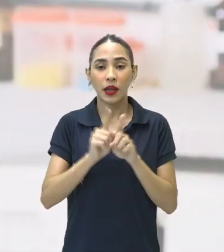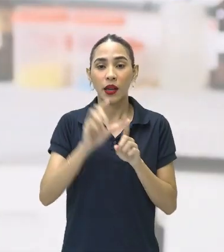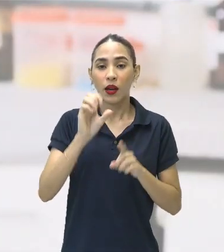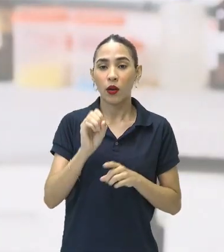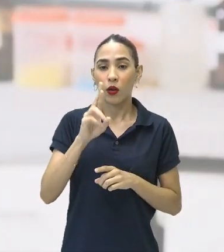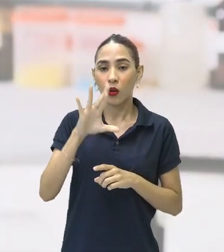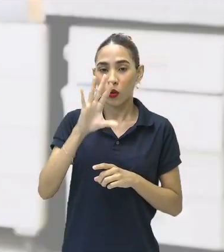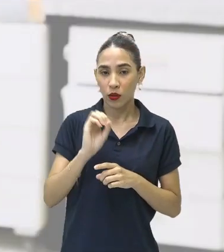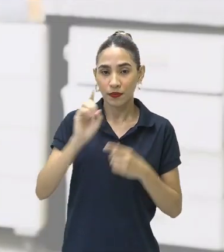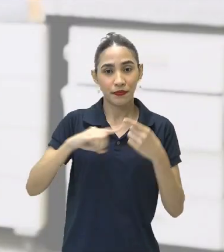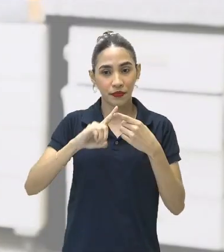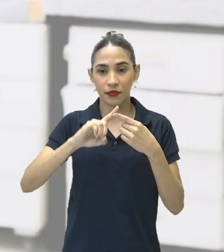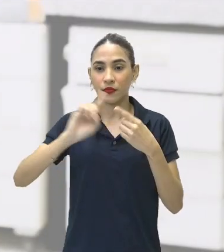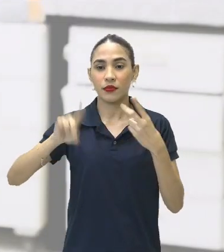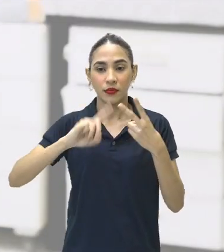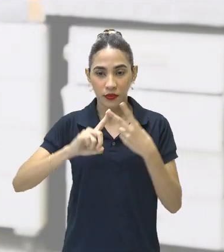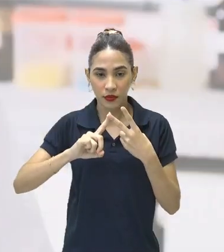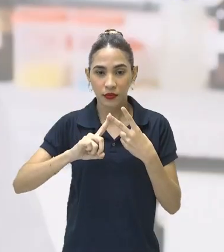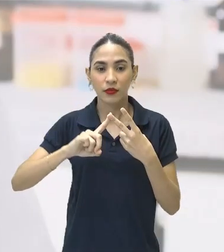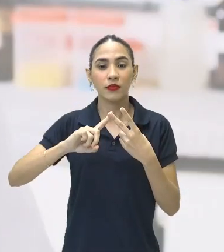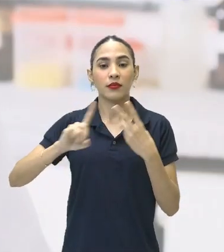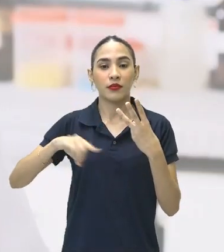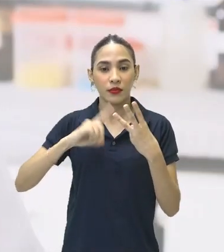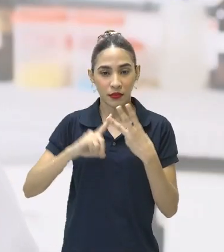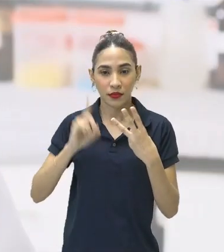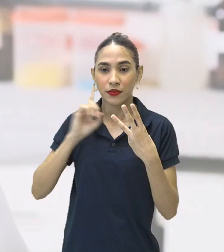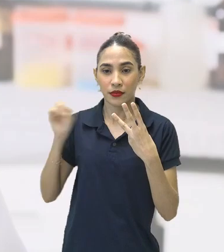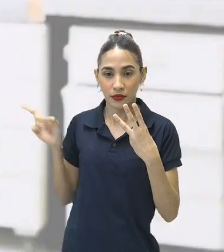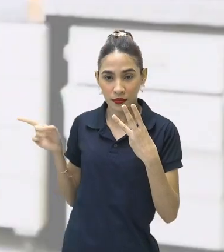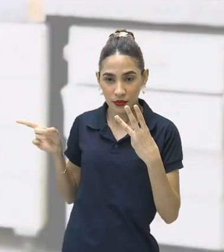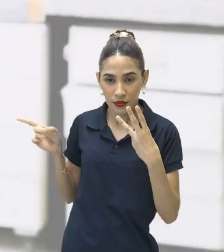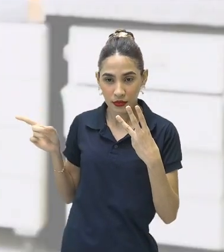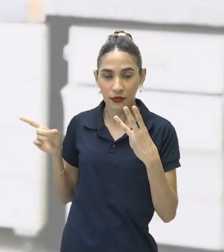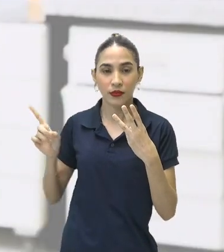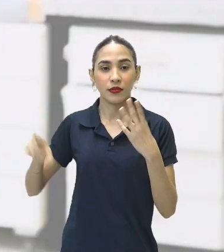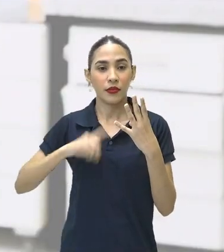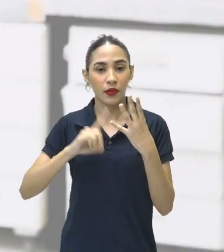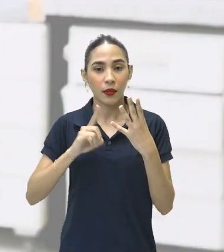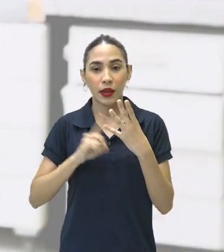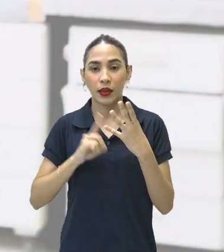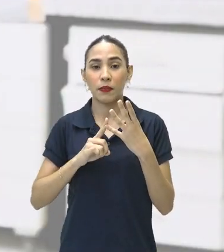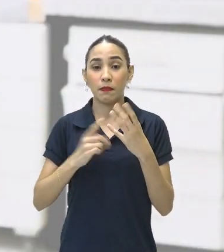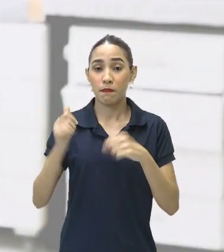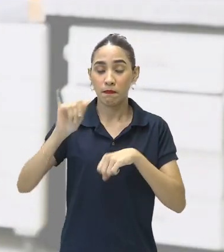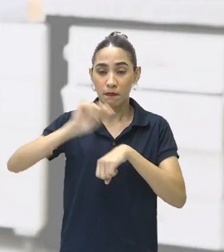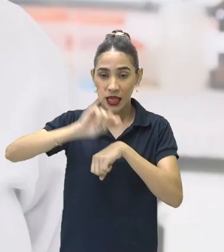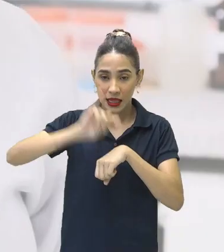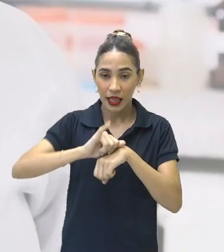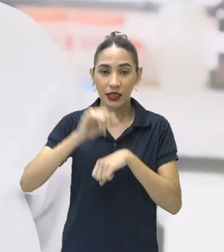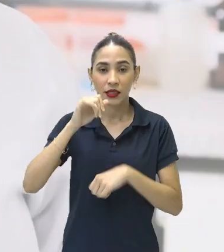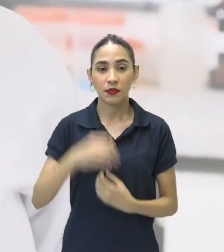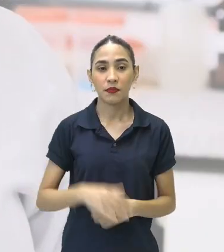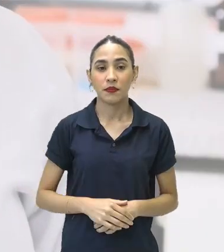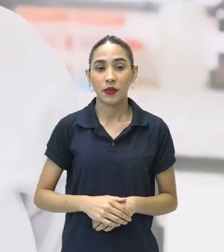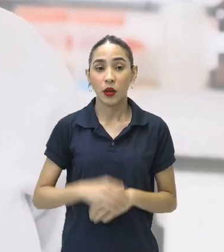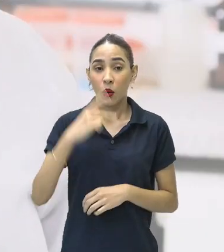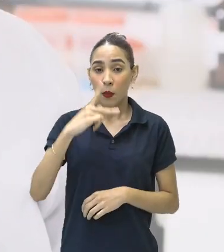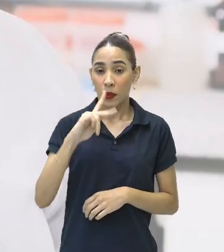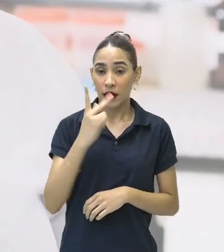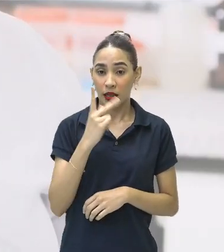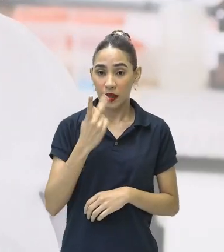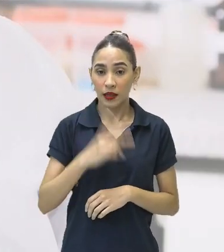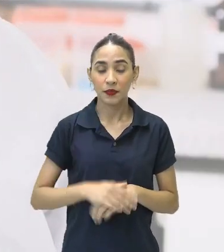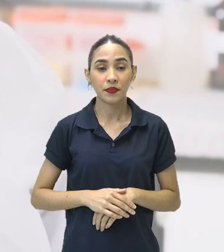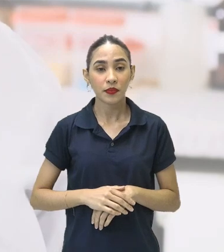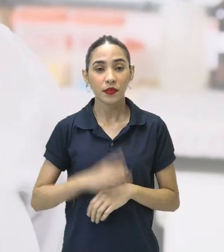ortofosfato, fósforo total, que são os compostos ortofosforados, e os metais pesados, entre outros. O pH,